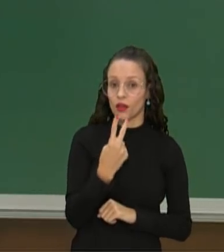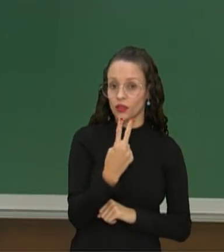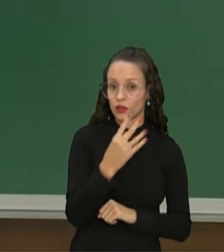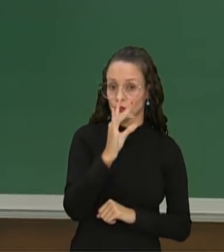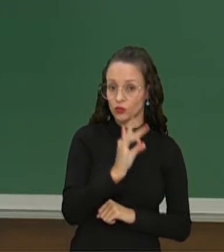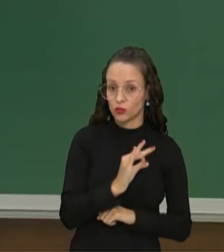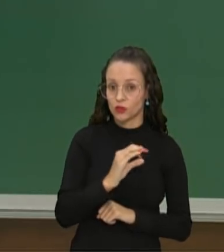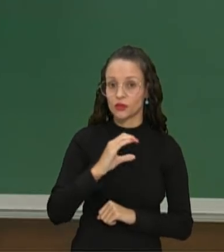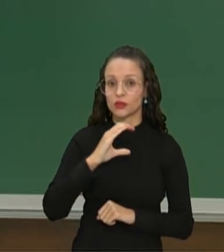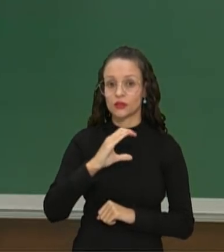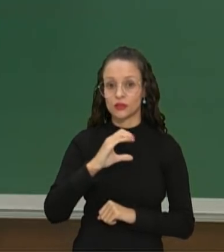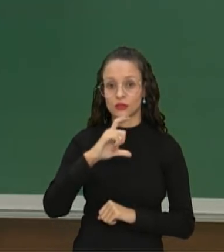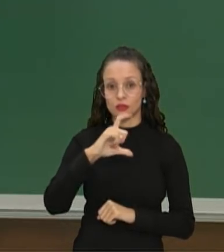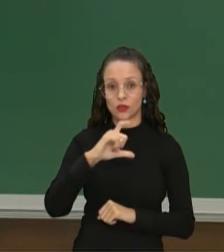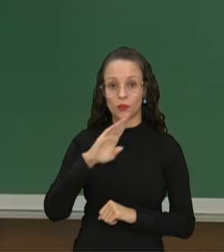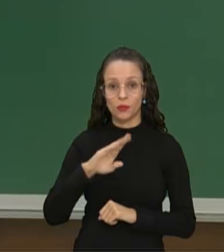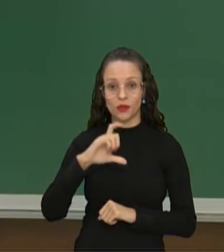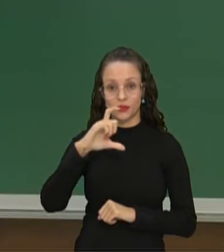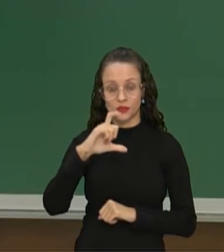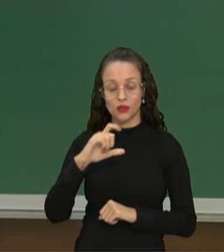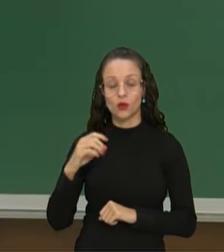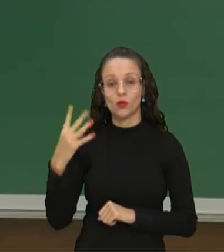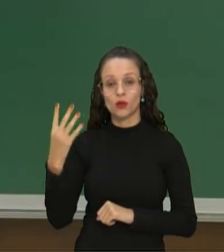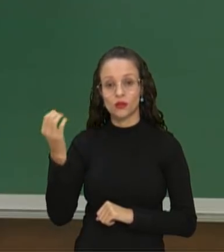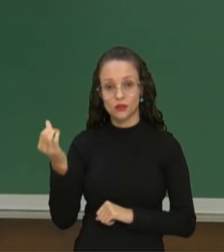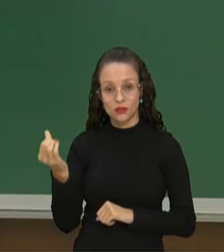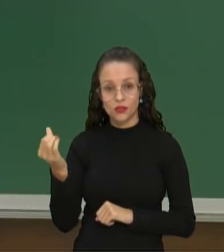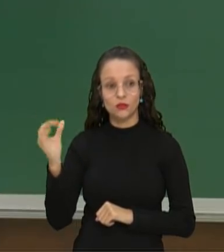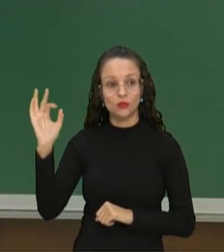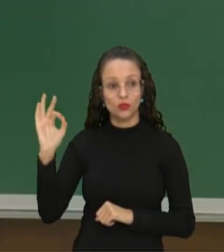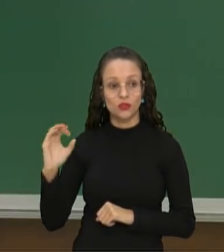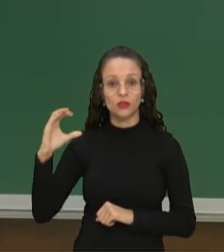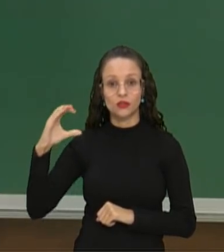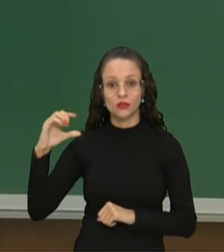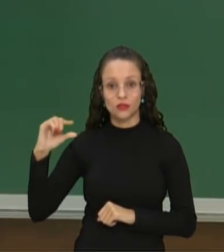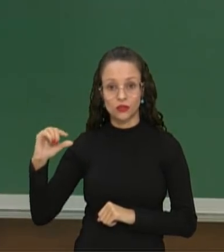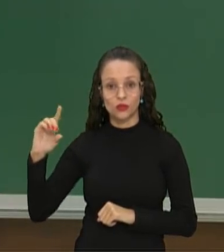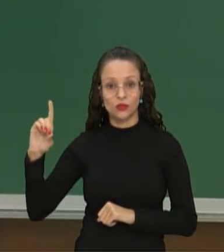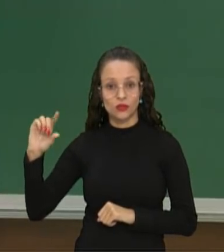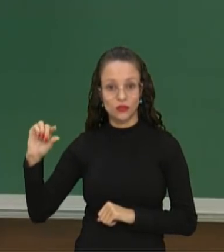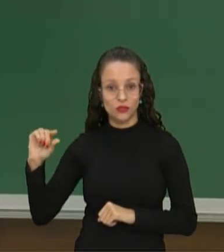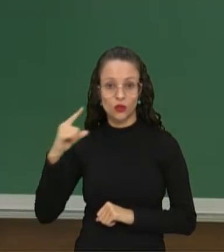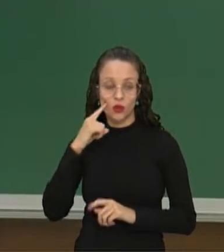42% Czão, Dzão, 42% Czinho, Dzinho, certo? Então, achei aqui